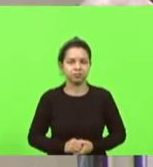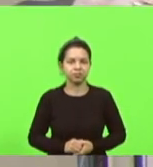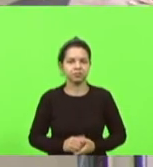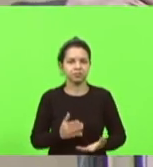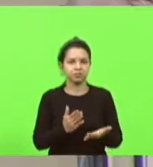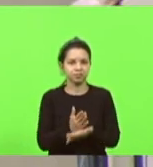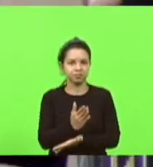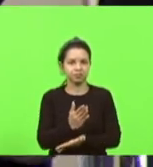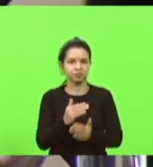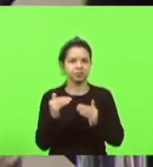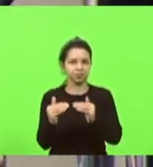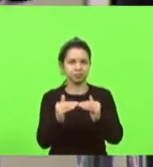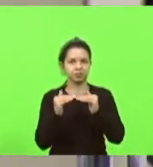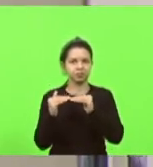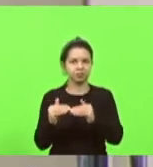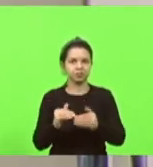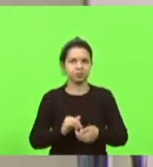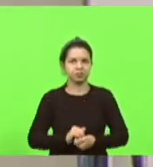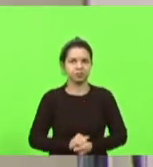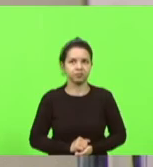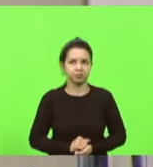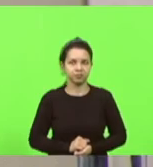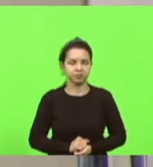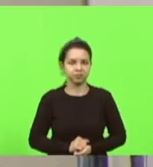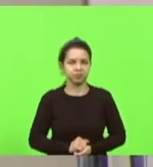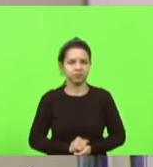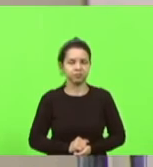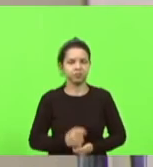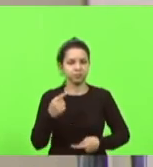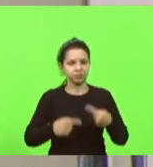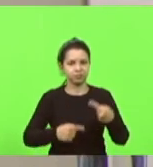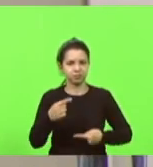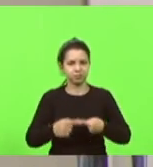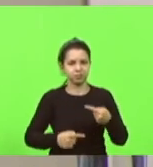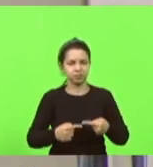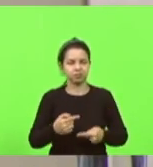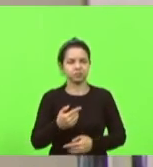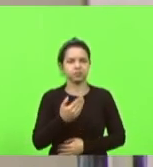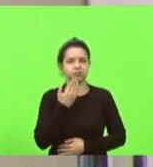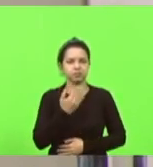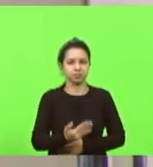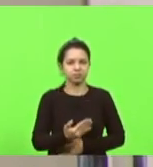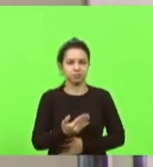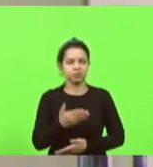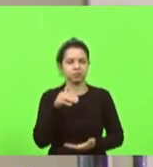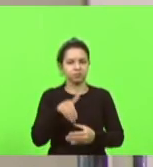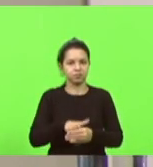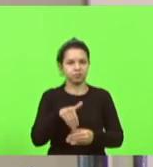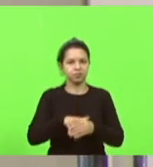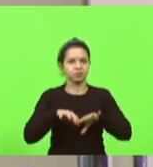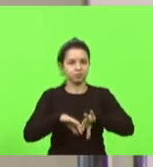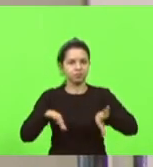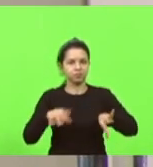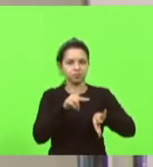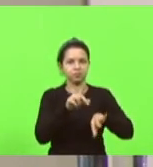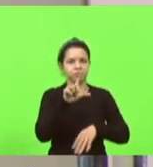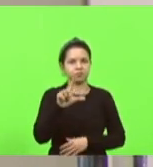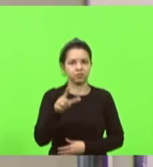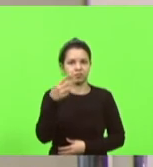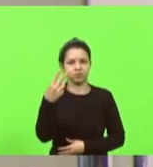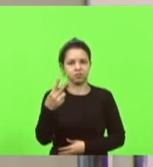Aprovado por unanimidade. Em discussão, requerimento de votação em separado ao PL 234. Os